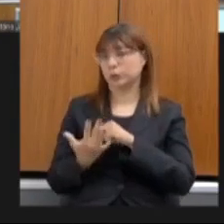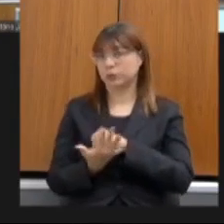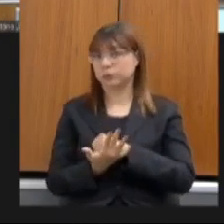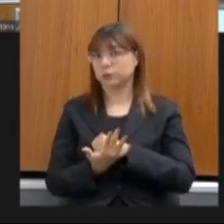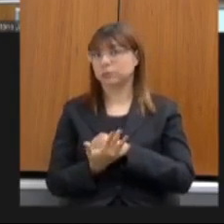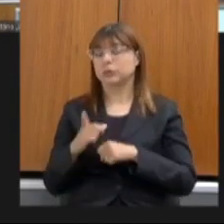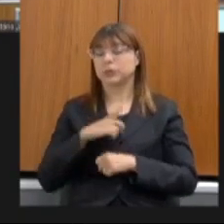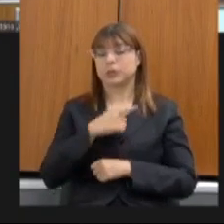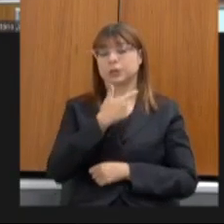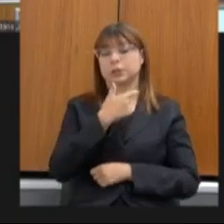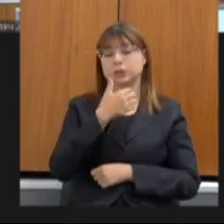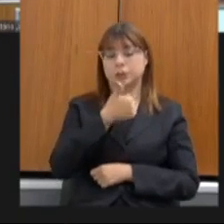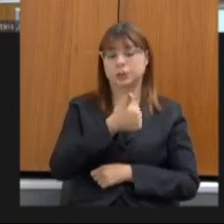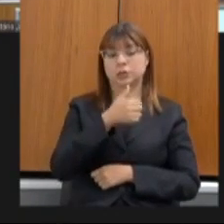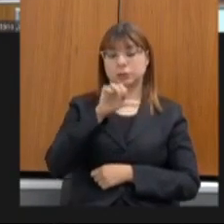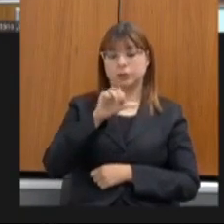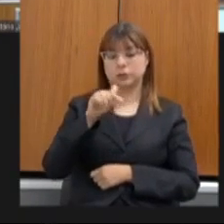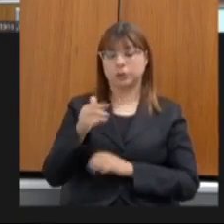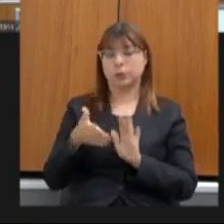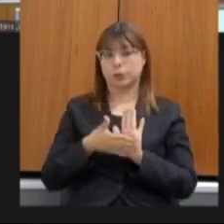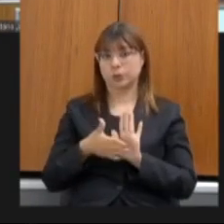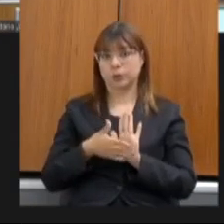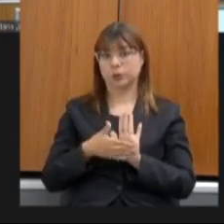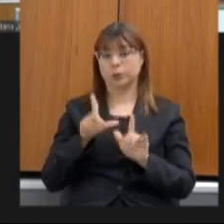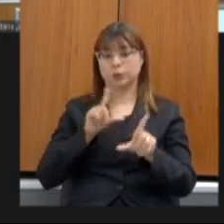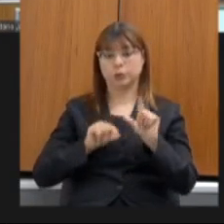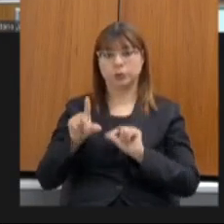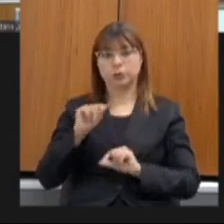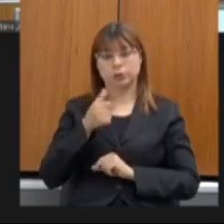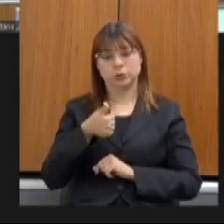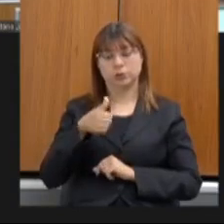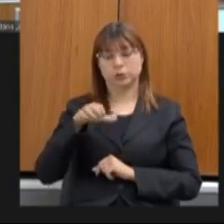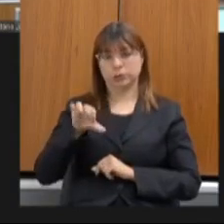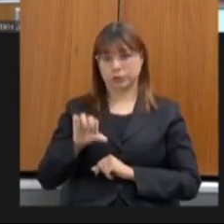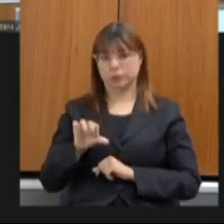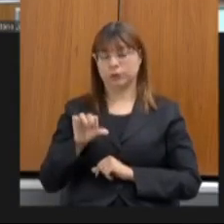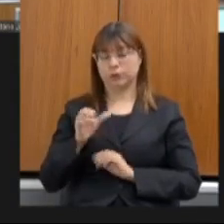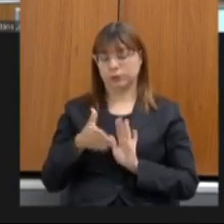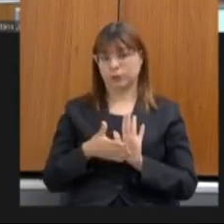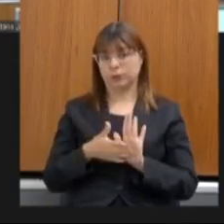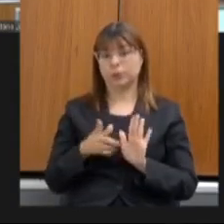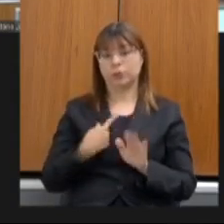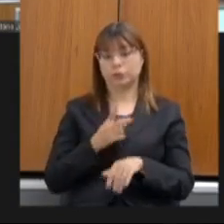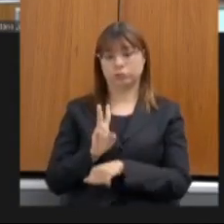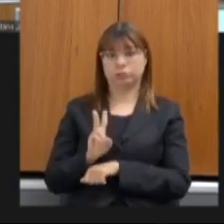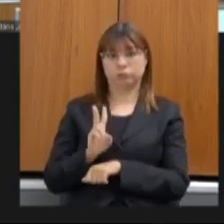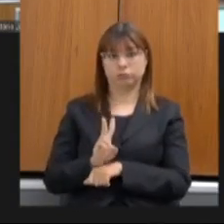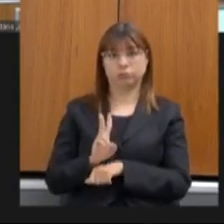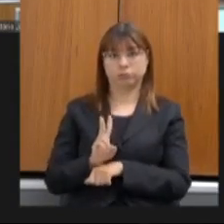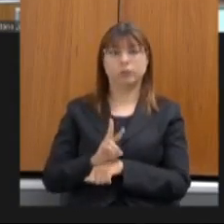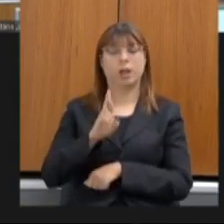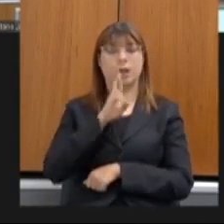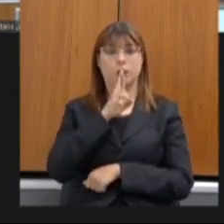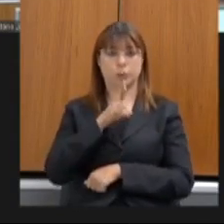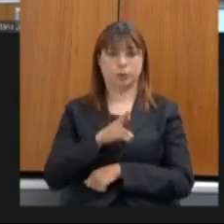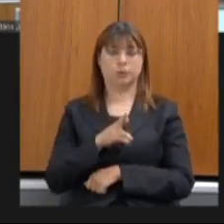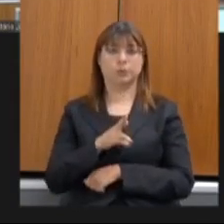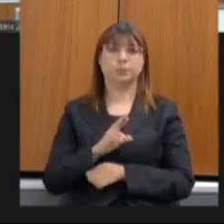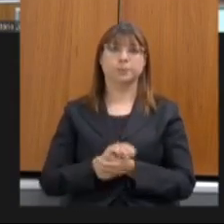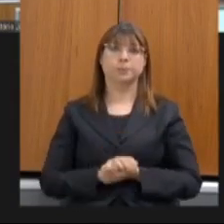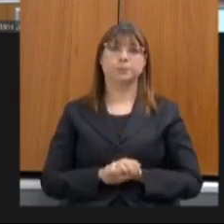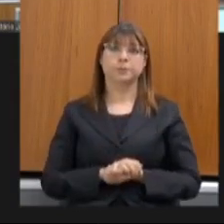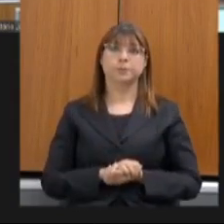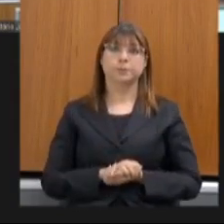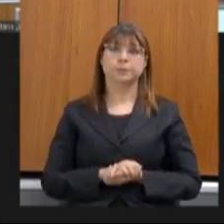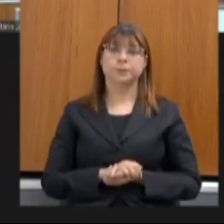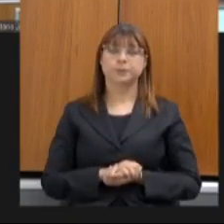197 propostas selecionamos 19 Estamos aguardando seus resultados pode